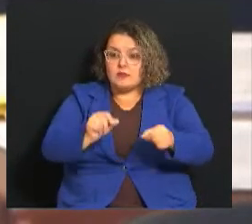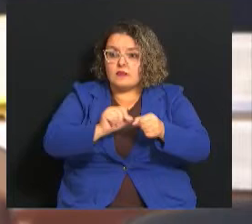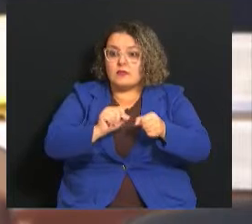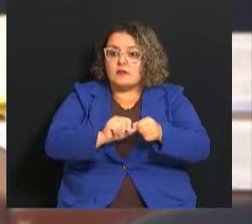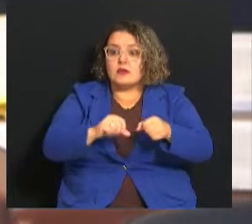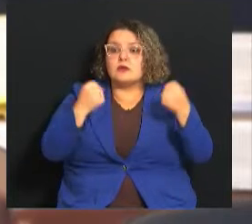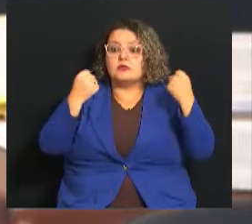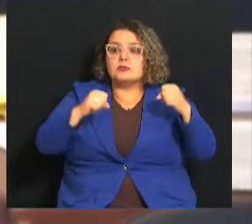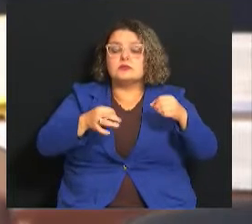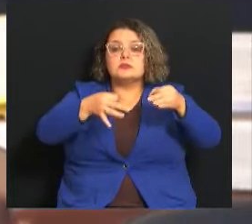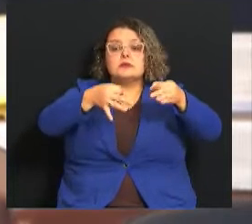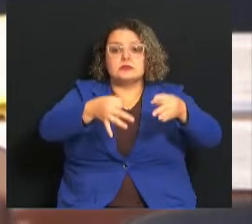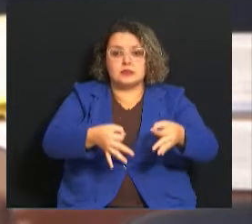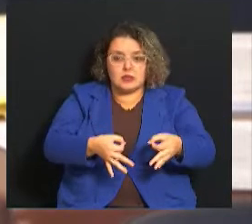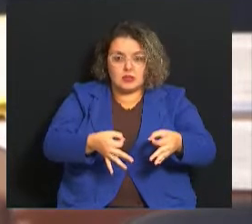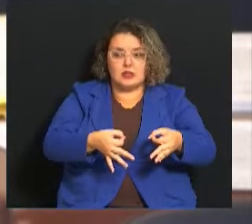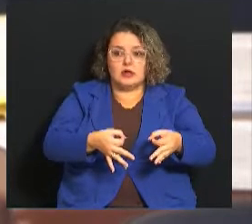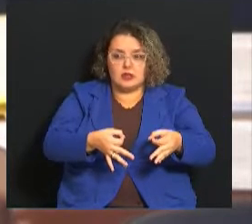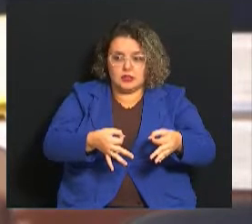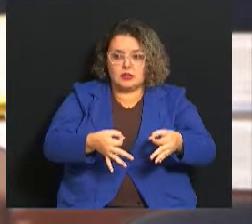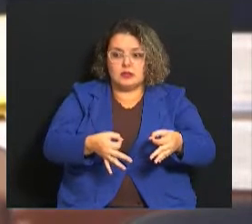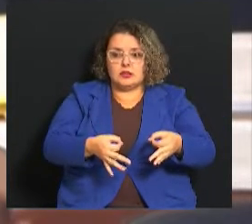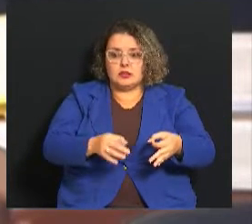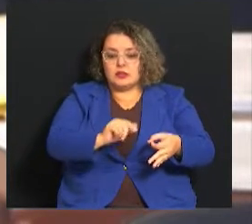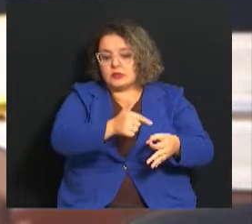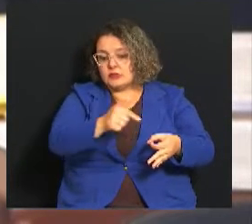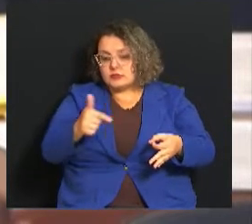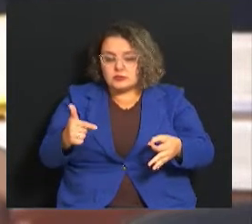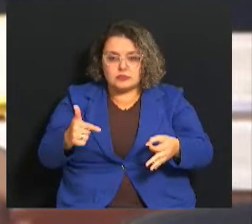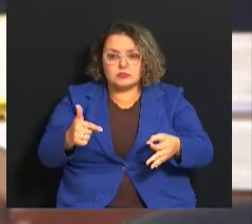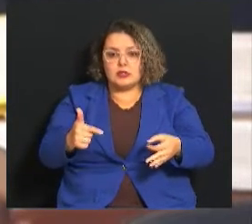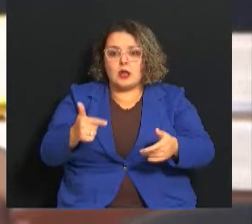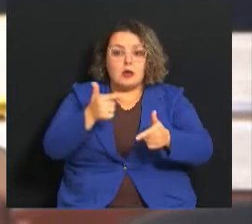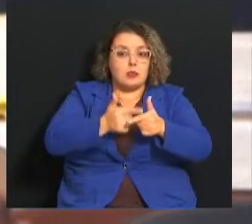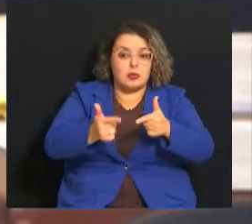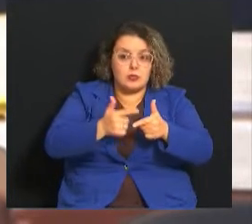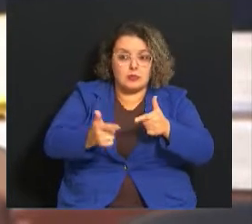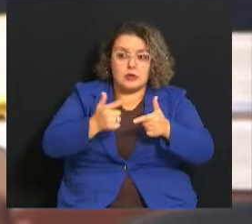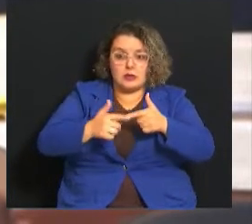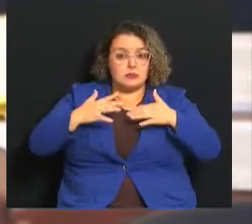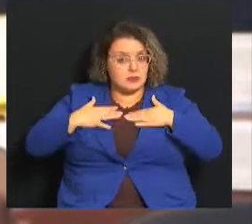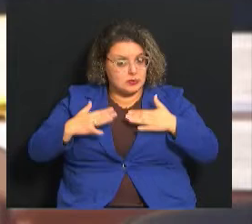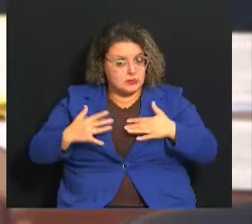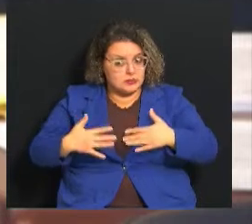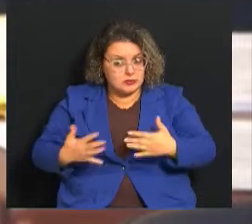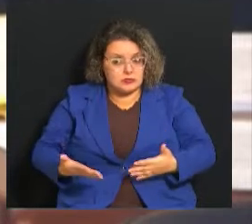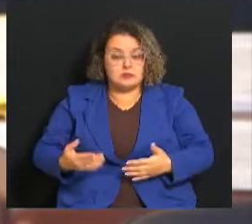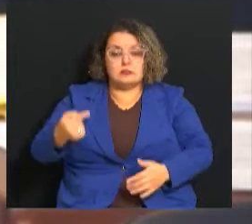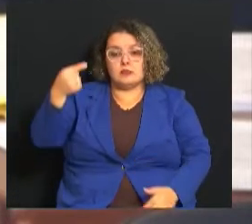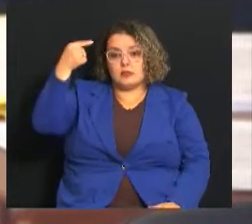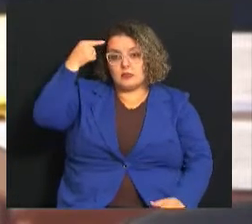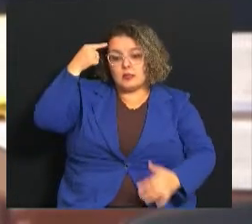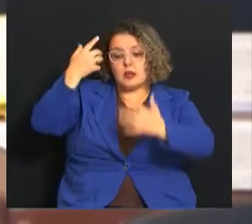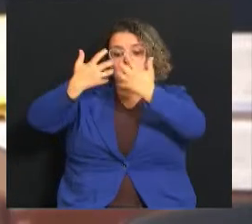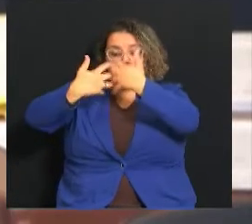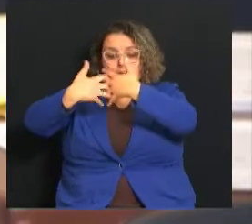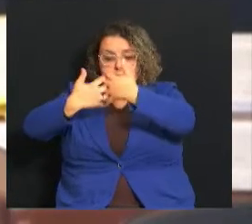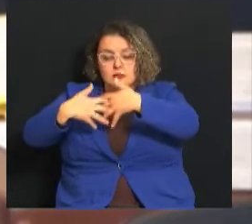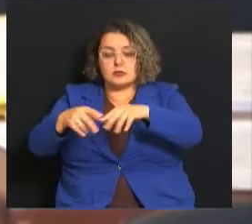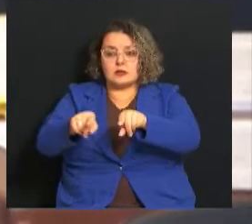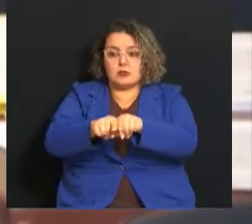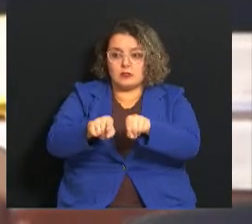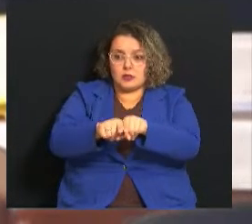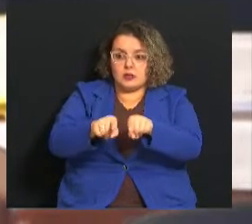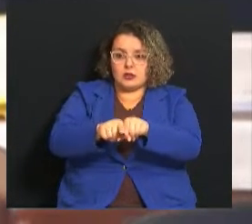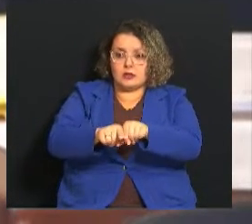correto, para que não aconteçam acidentes. Então, assim, a gente pensou tanto na parte, óbvio,